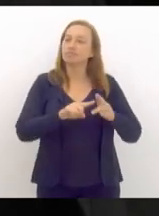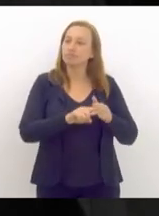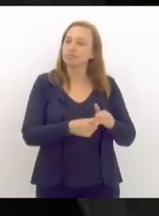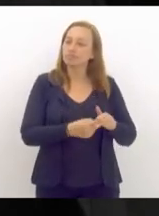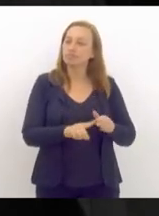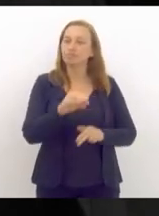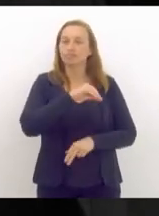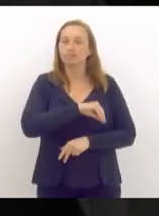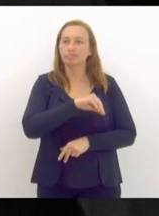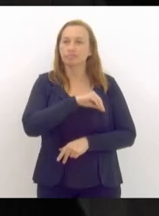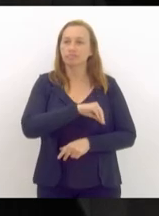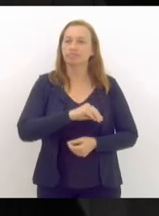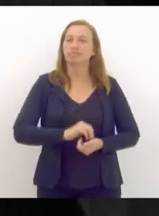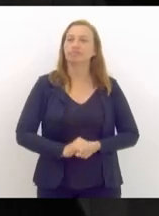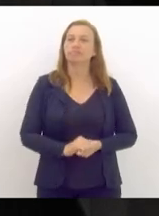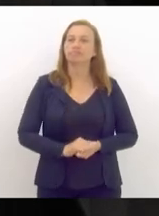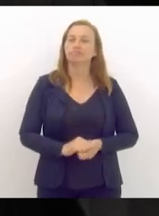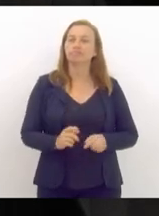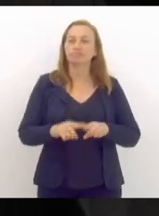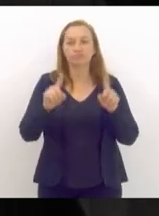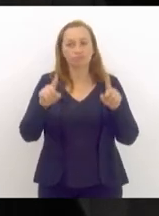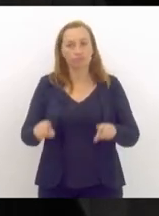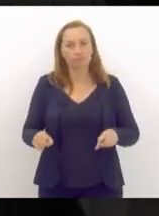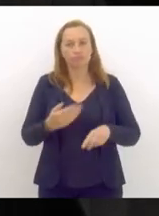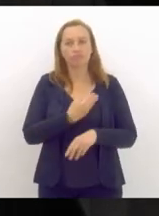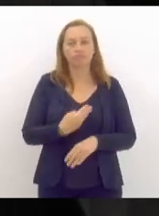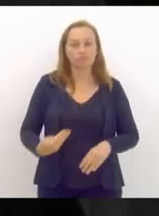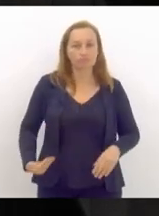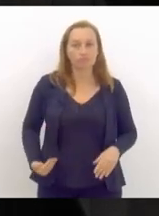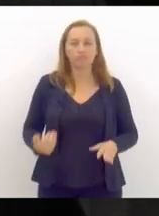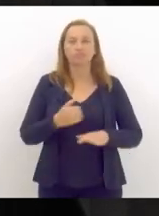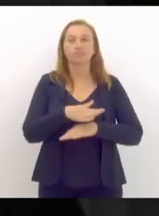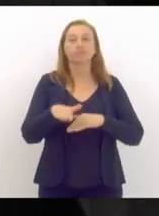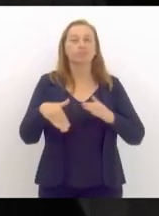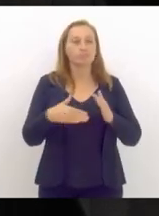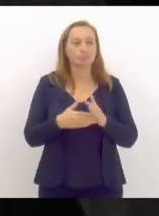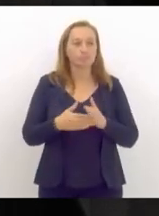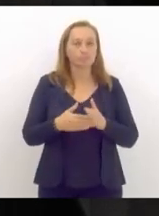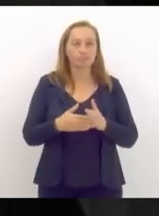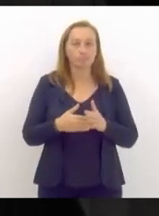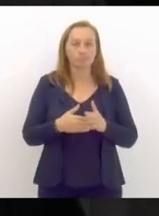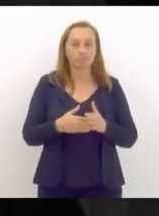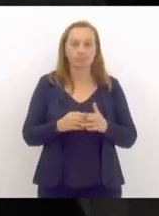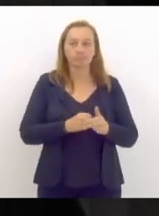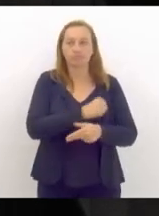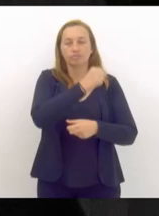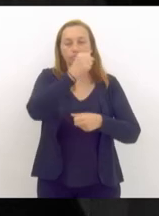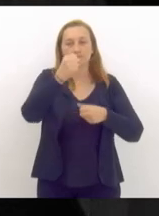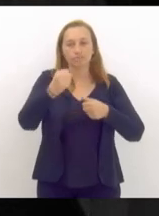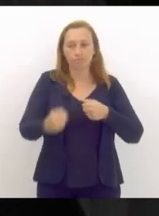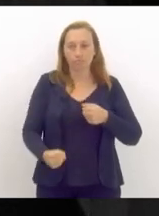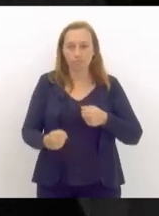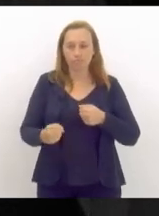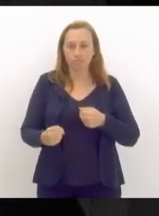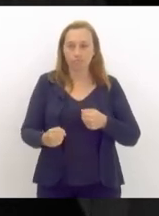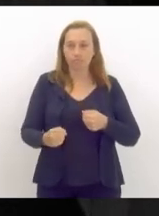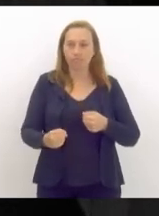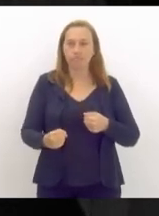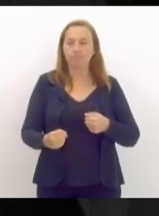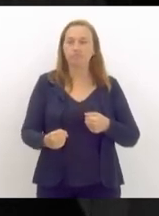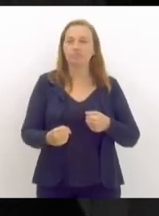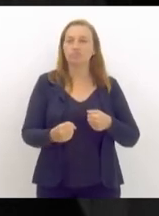salarial dos servidores públicos de todos os poderes, ativos, inativos e